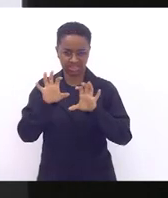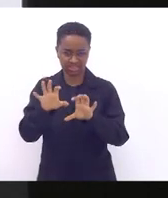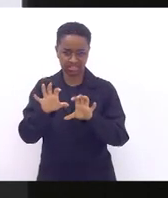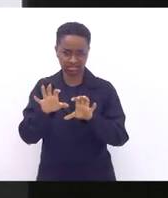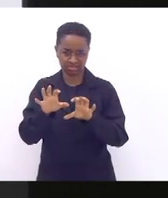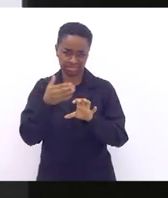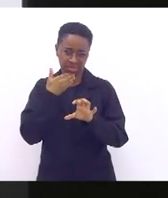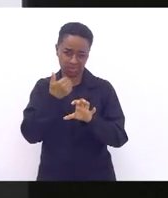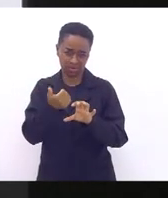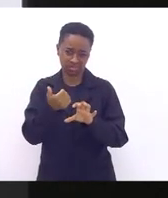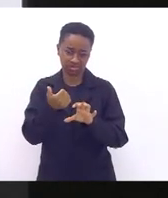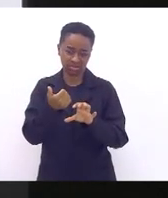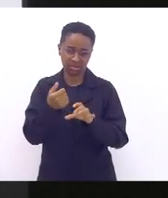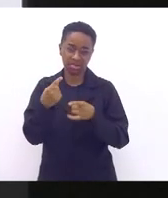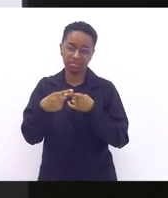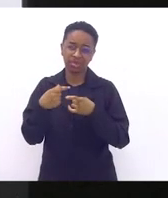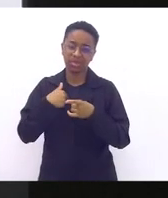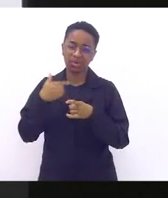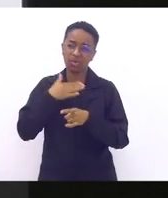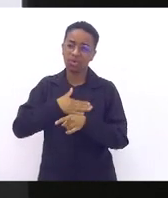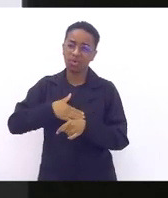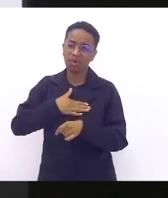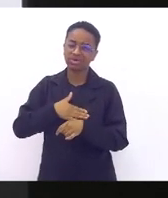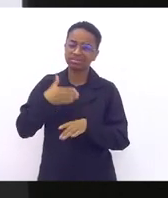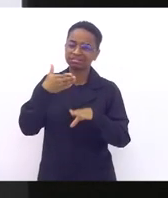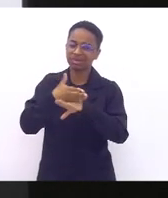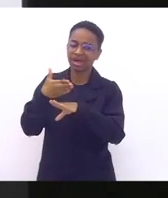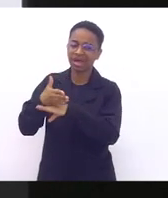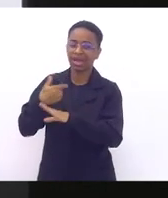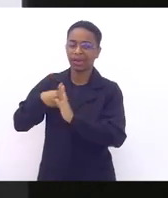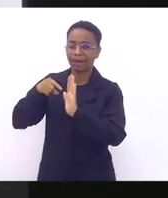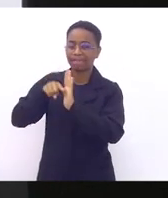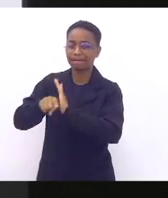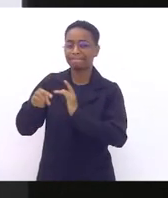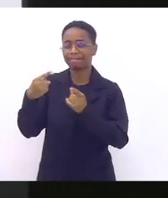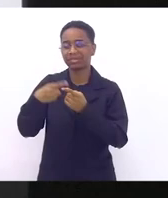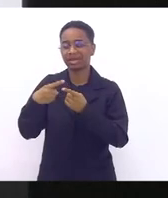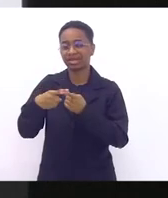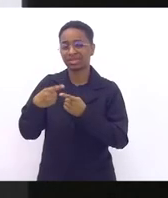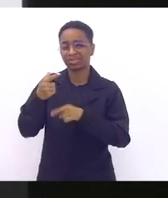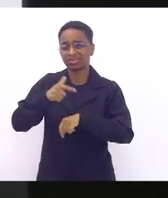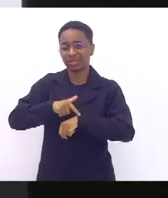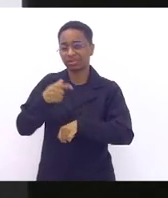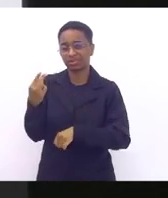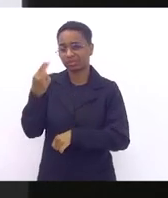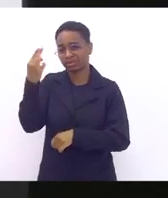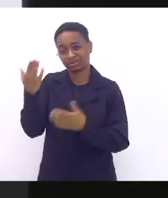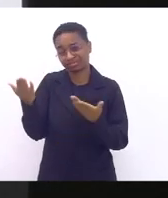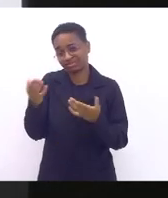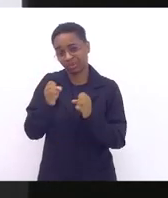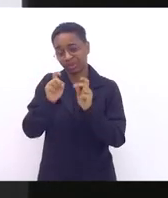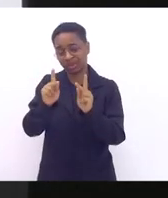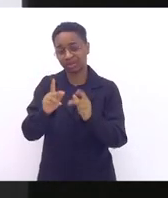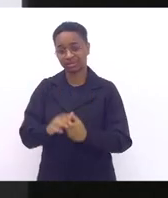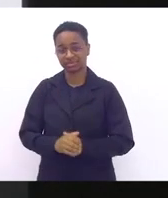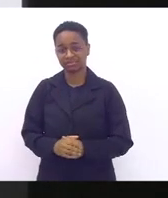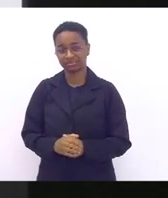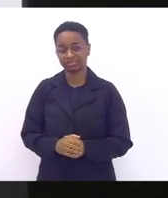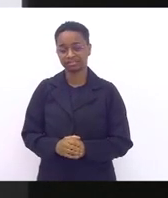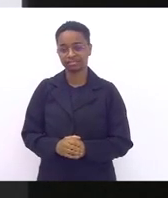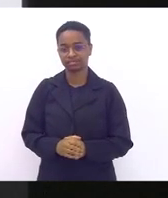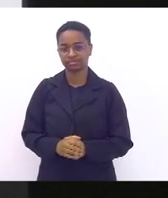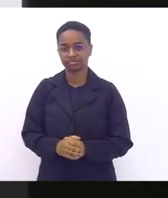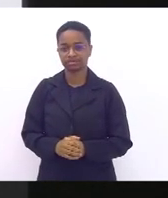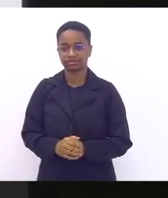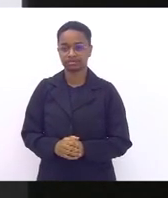Vocês acham melhor assim? É porque eu gosto da coisa participativa, eu estou perguntando para... Né, não dá tempo? Tá bom, não dá tempo. Então, está legal.